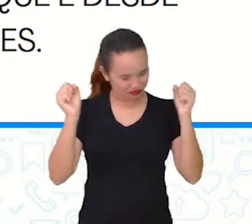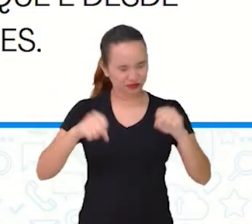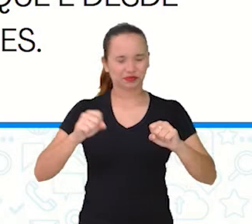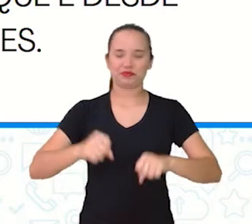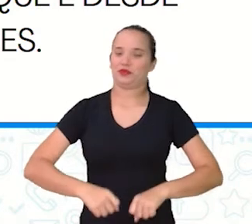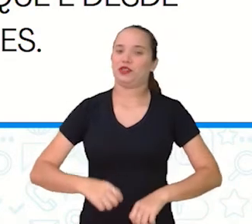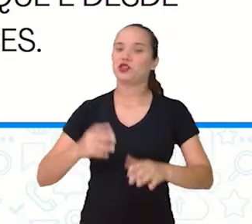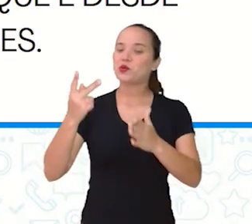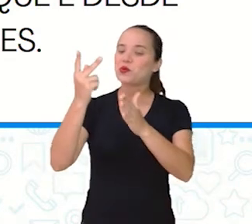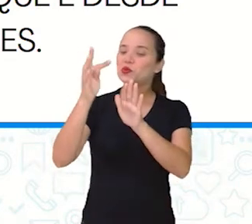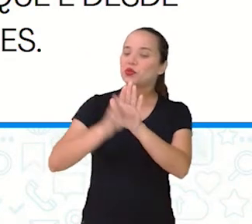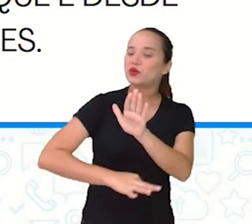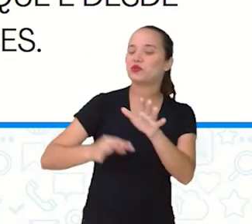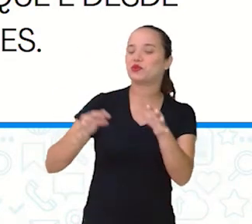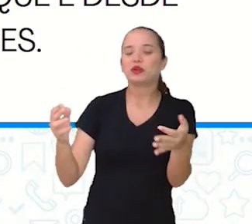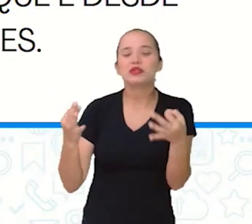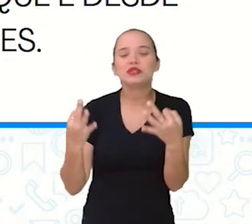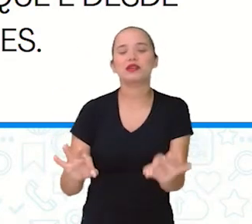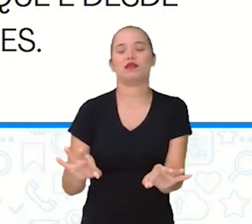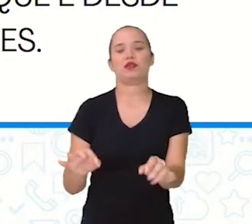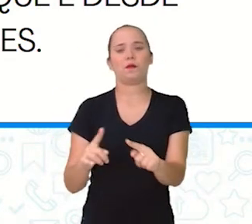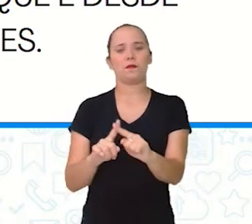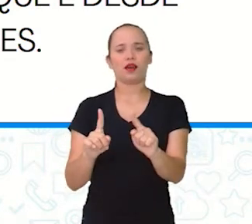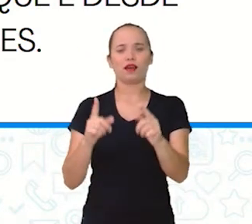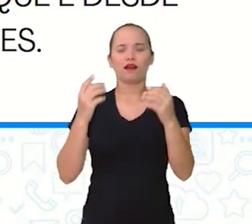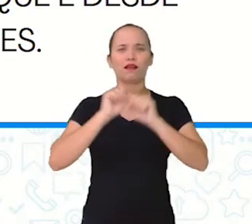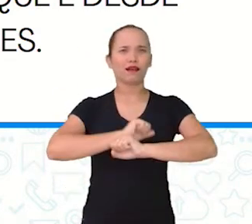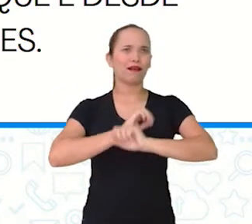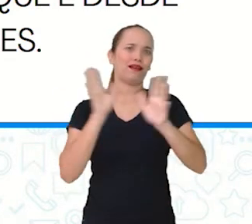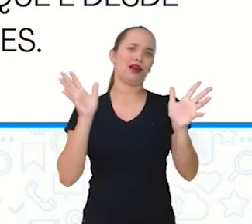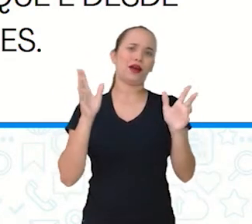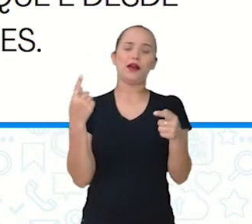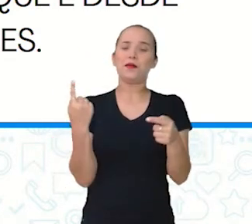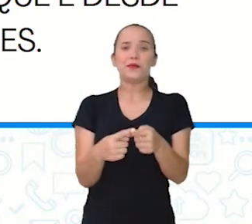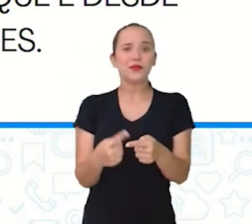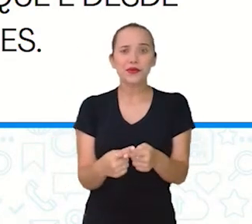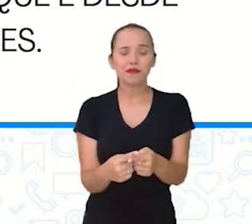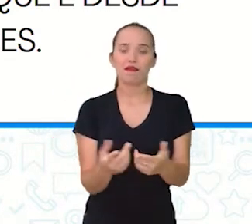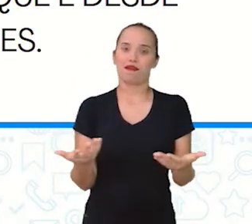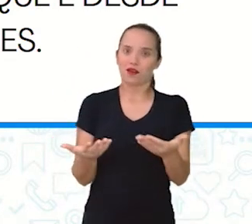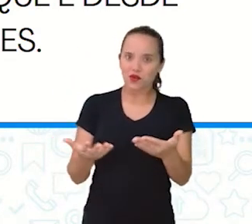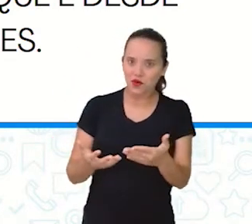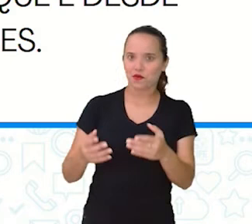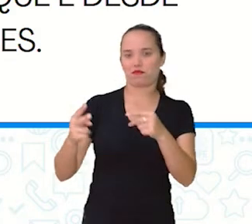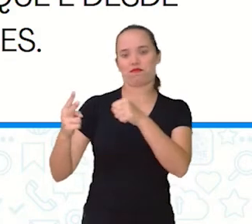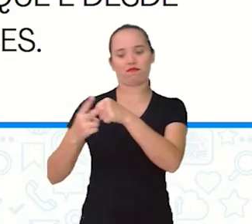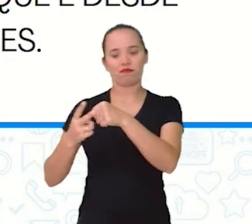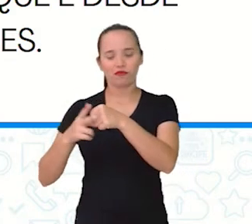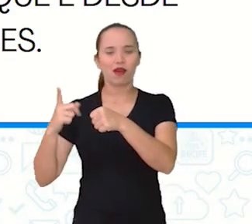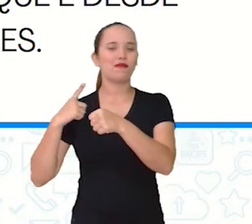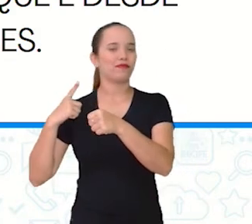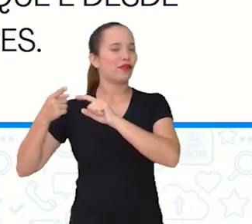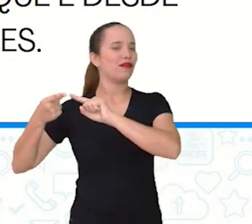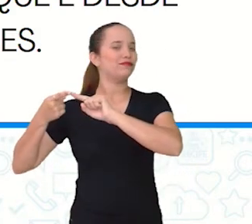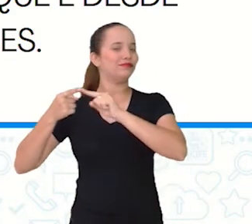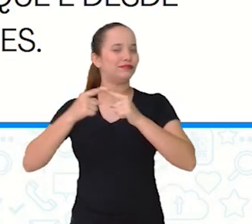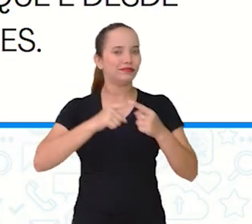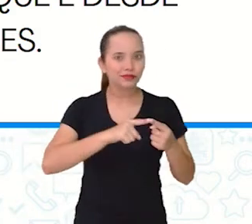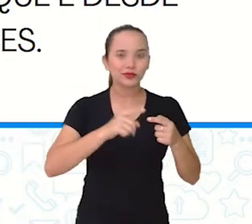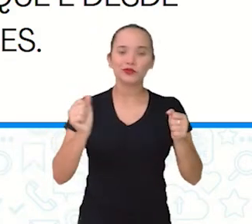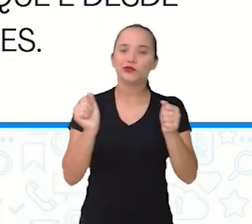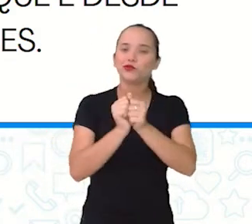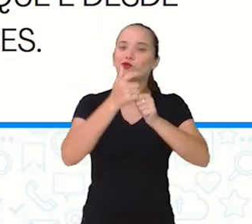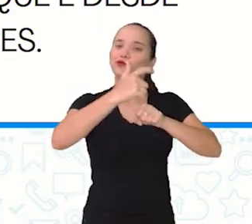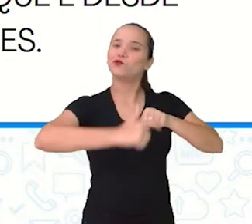sim? Claro, professora. Por quê? Porque os verbos estão concordando com o sujeito,